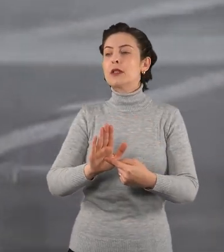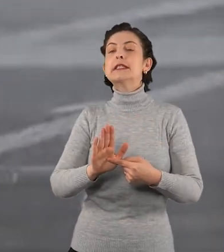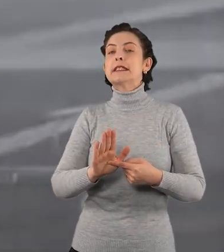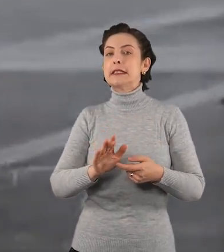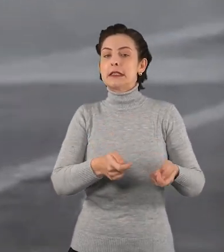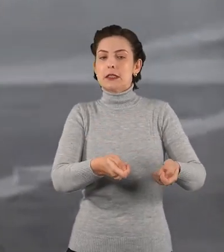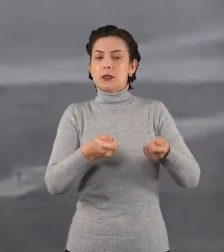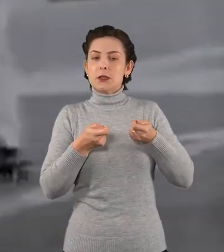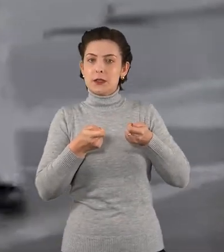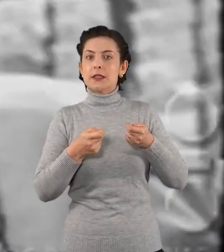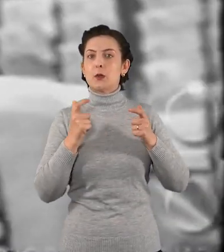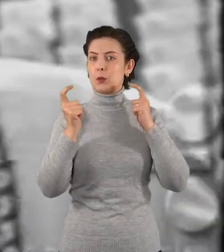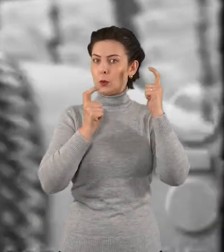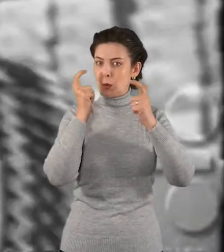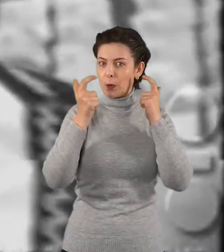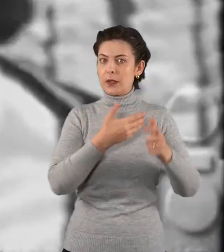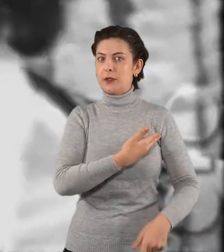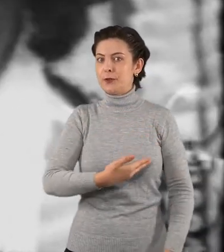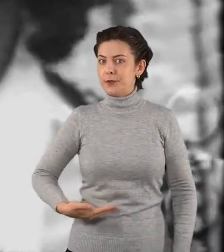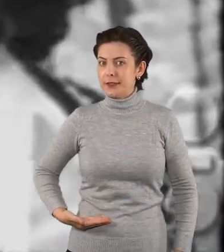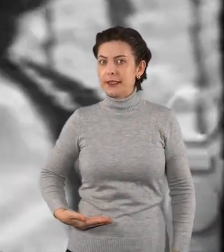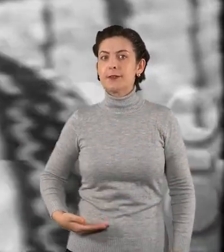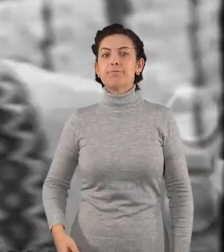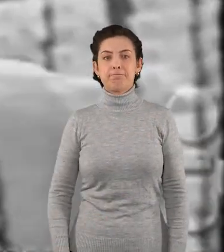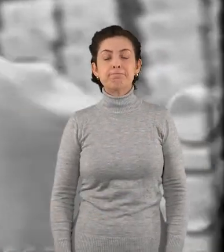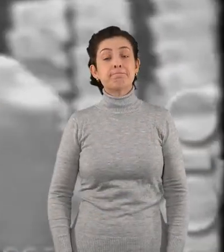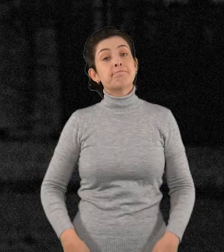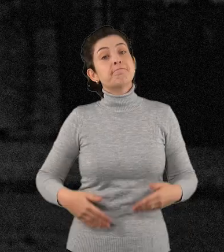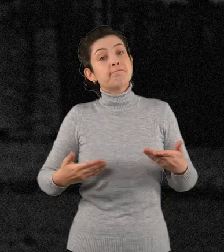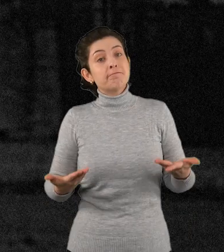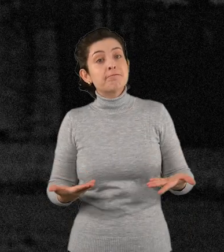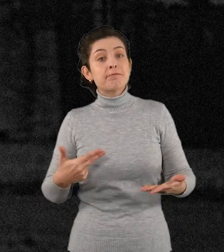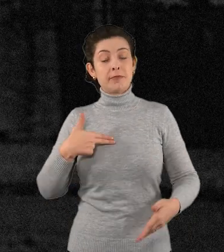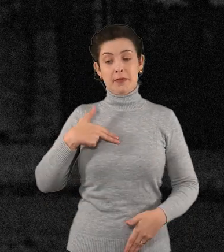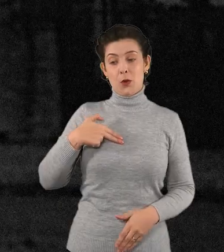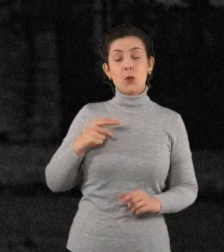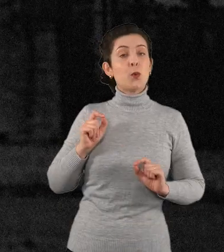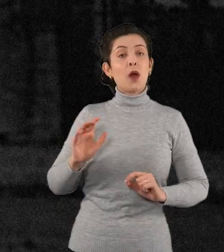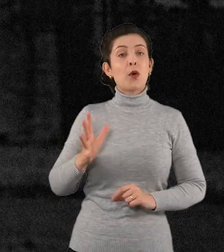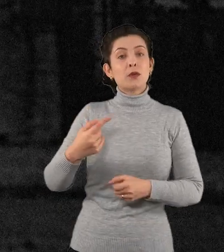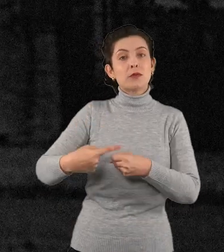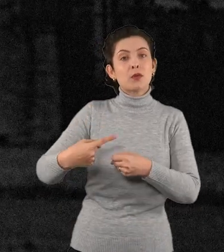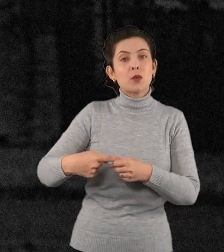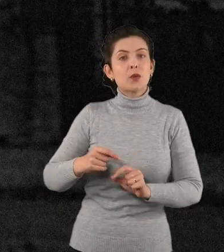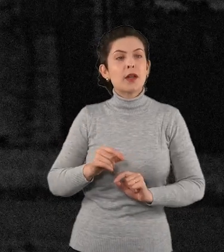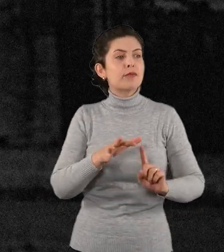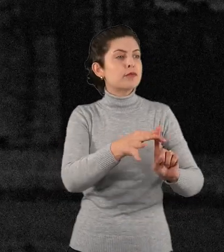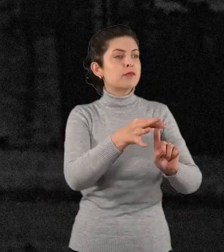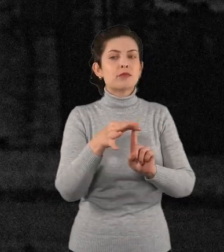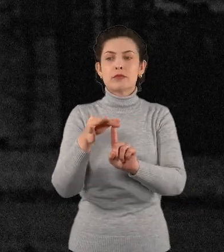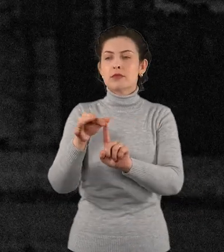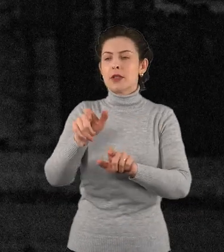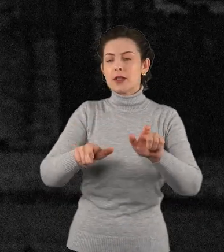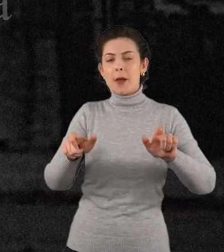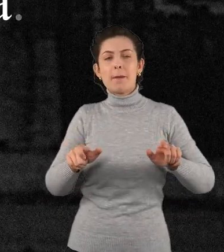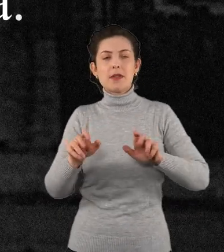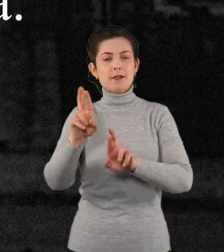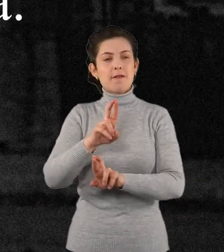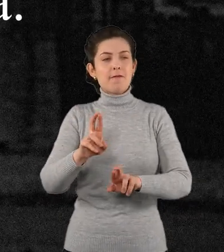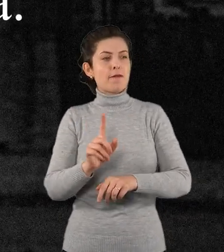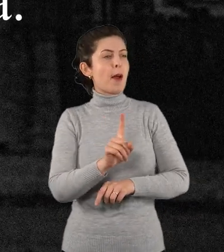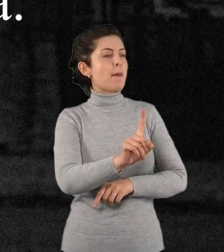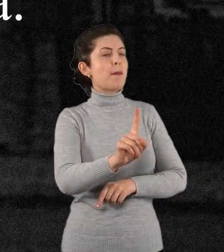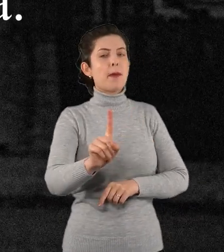era mostrado à população era algo que preocupava o governo. Nesse sentido, a cidade de São Borja nomeava algumas pessoas